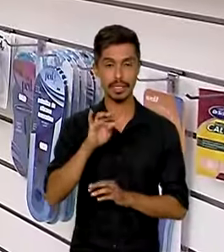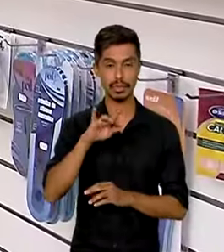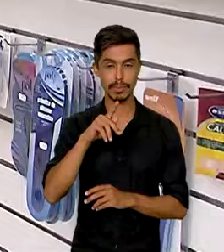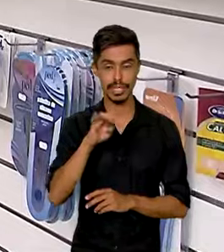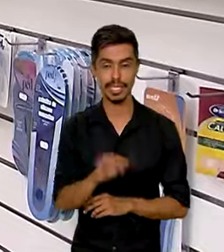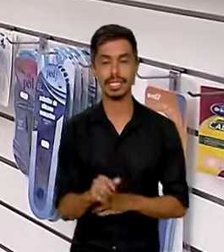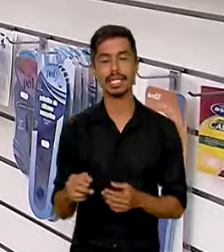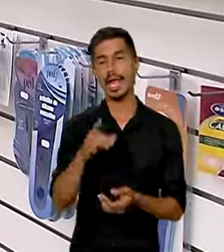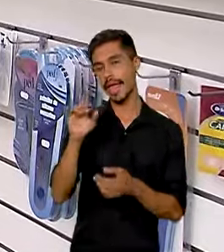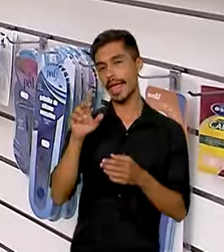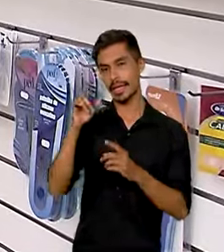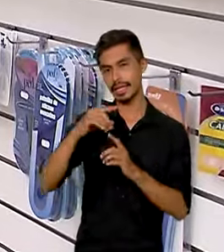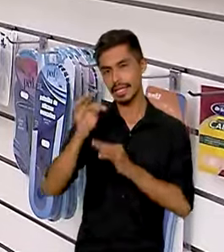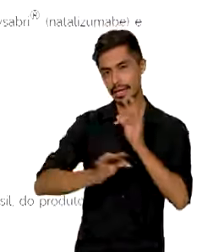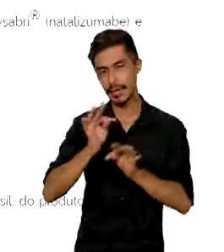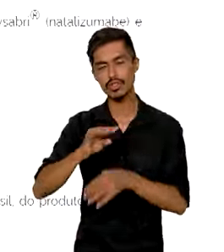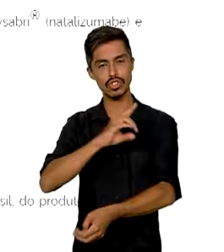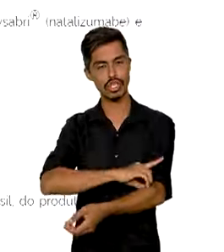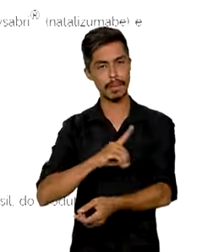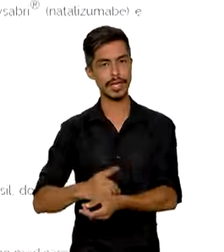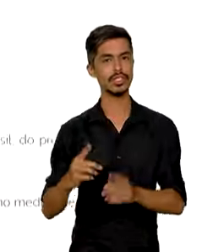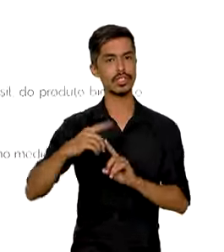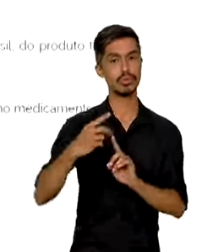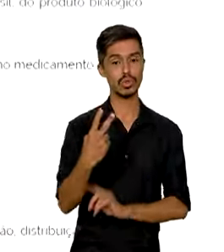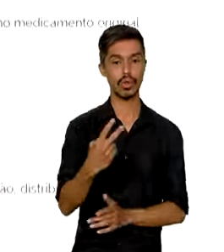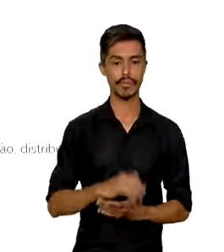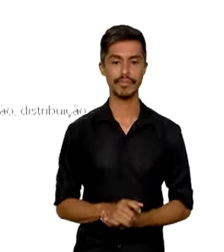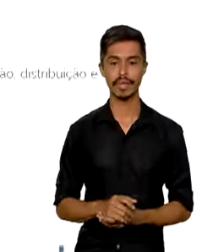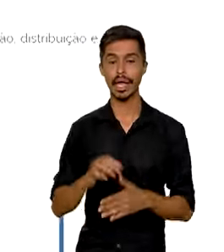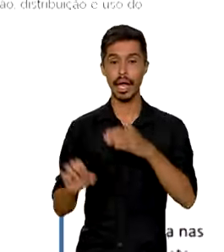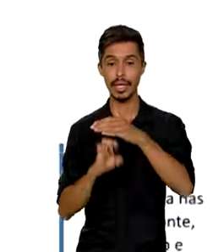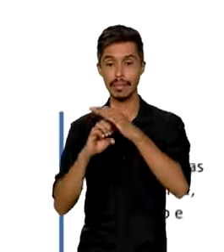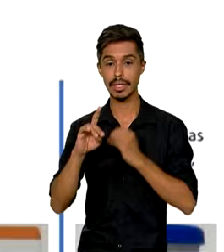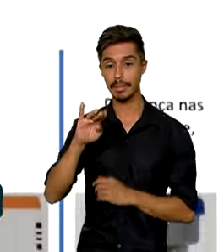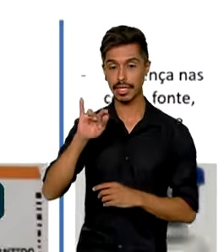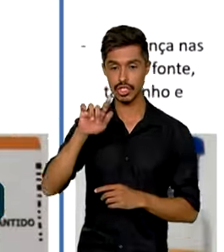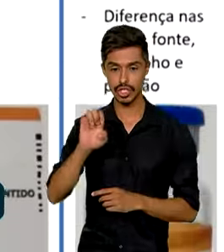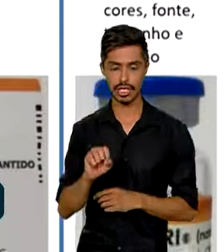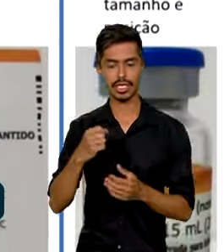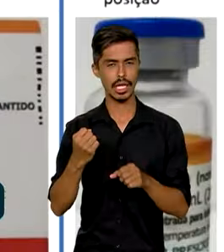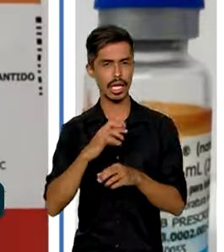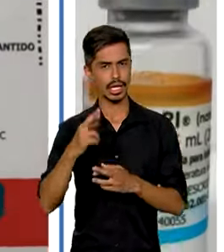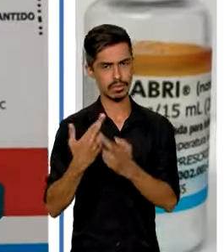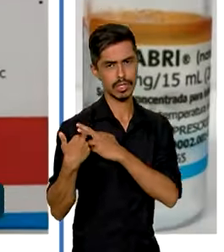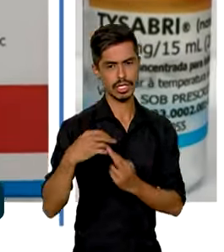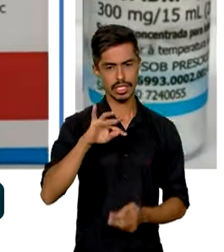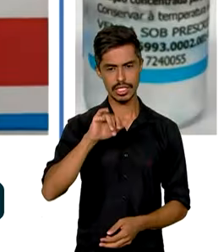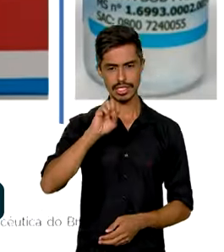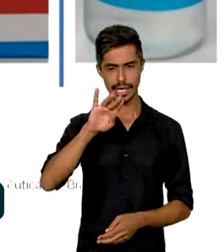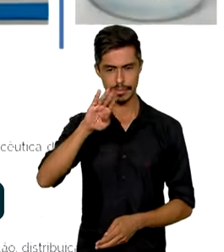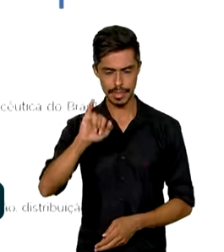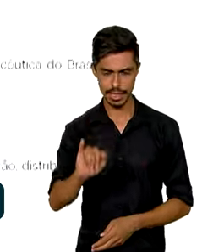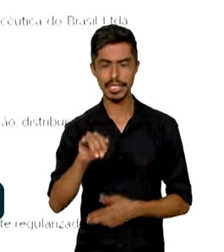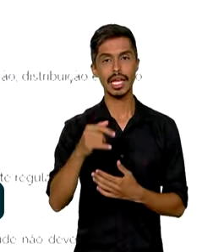adultos com diabetes tipo 2 A empresa biog Brasil produtos farmacêuticos responsável pelo remédio tisab